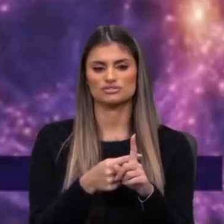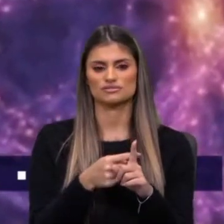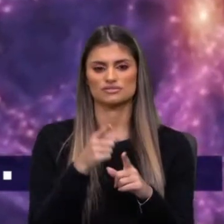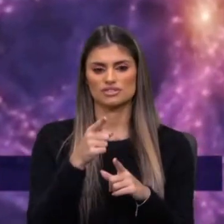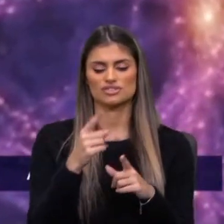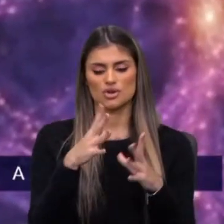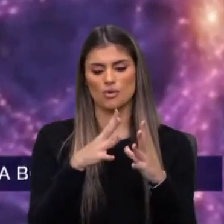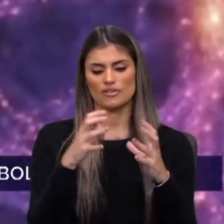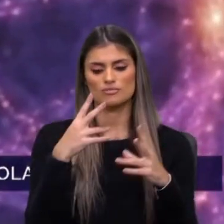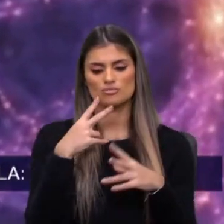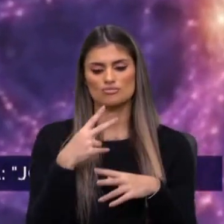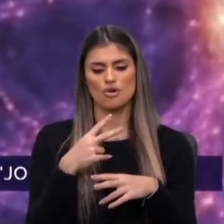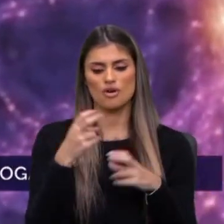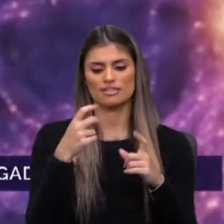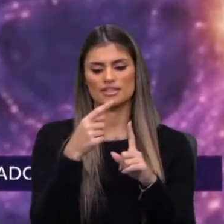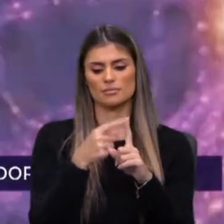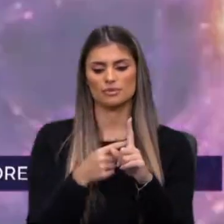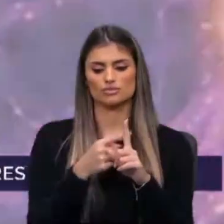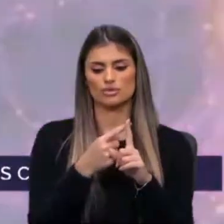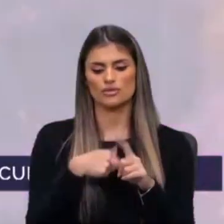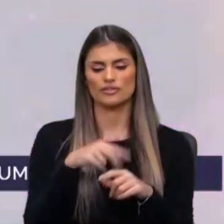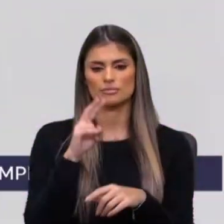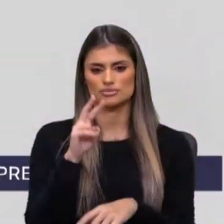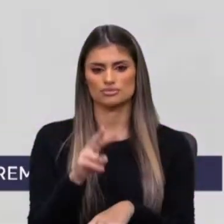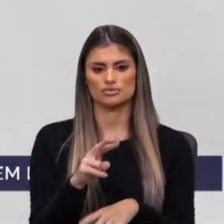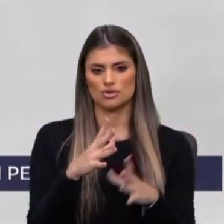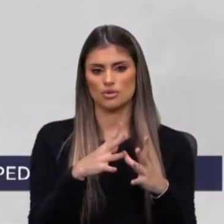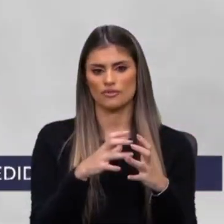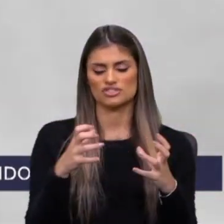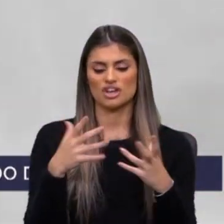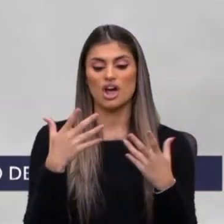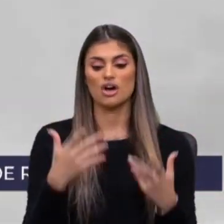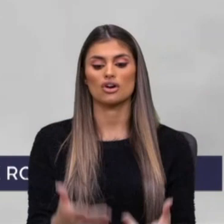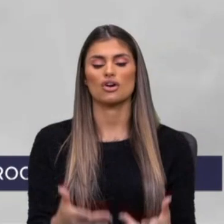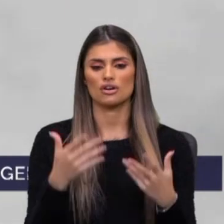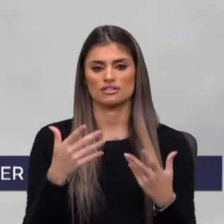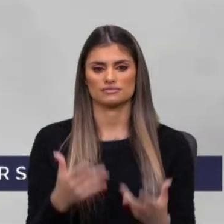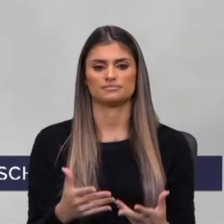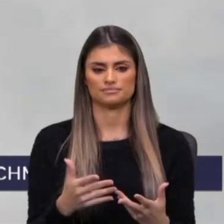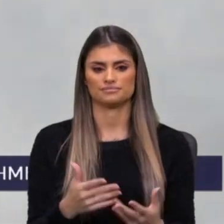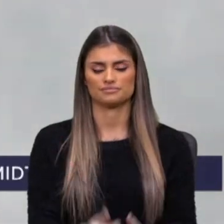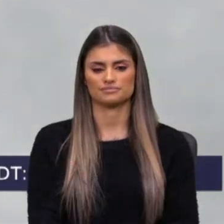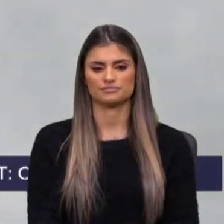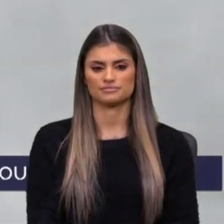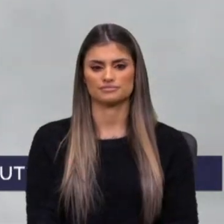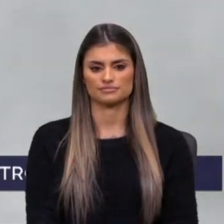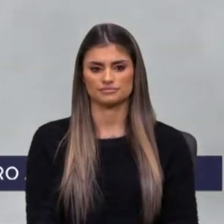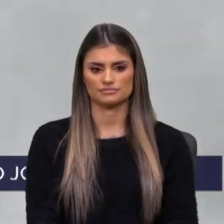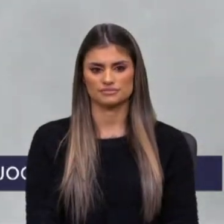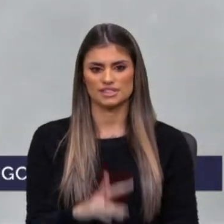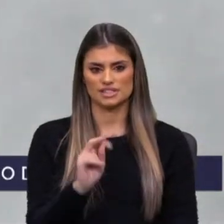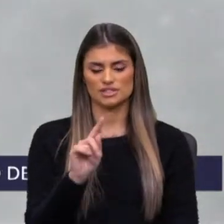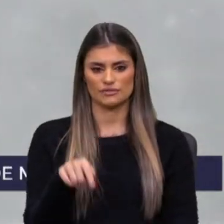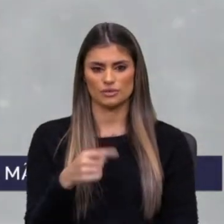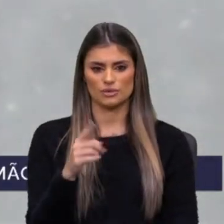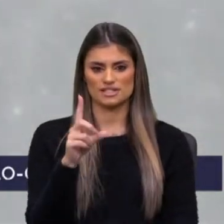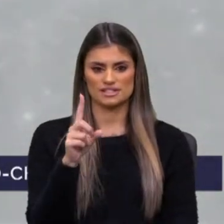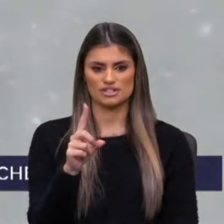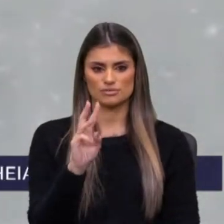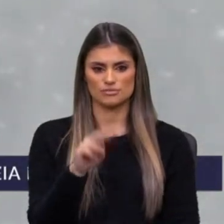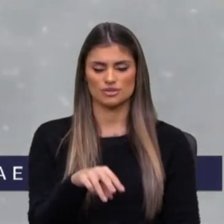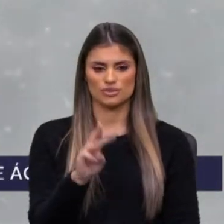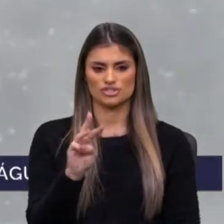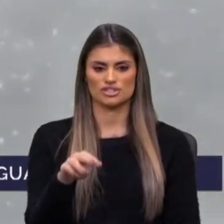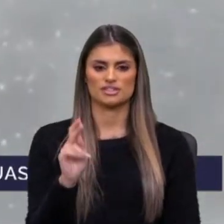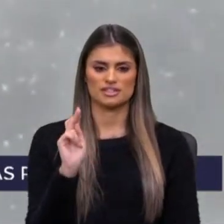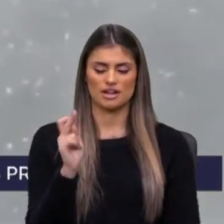encontrada são as temperaturas que nós encontramos nas nuvens agora, no nosso tempo, ou seja, 13,6 mil milhões de